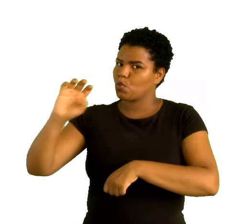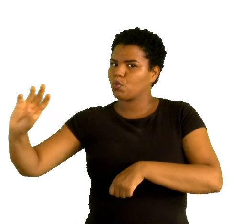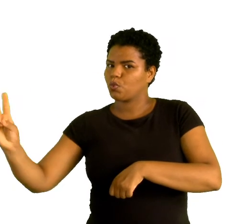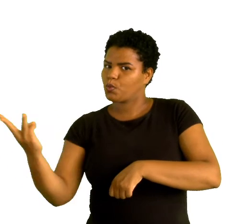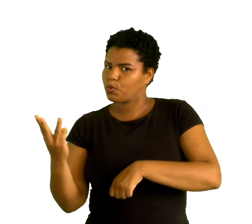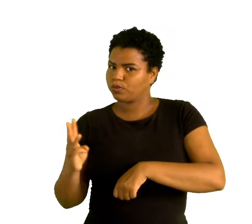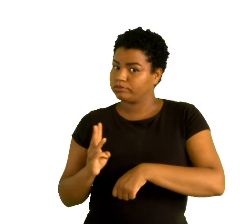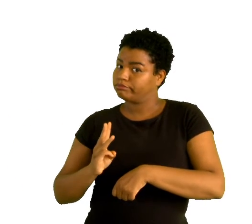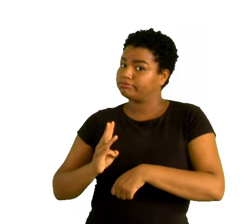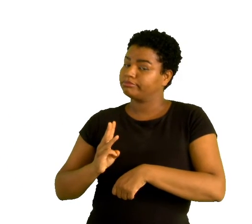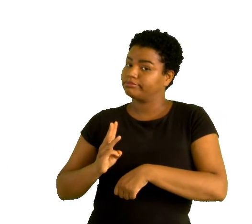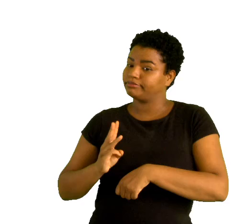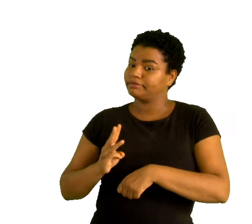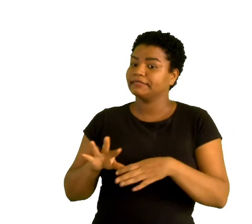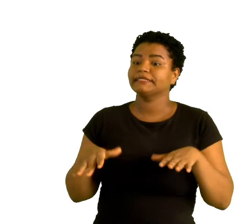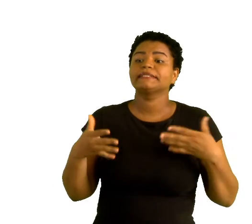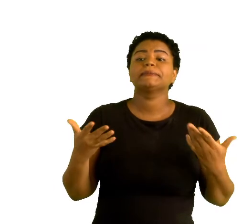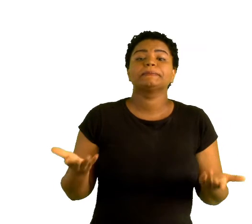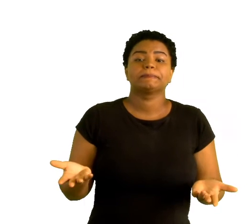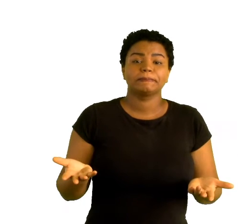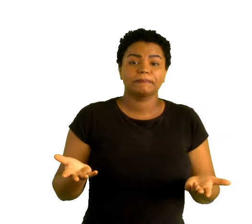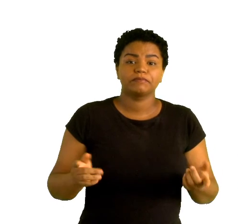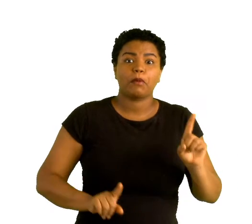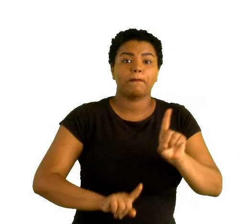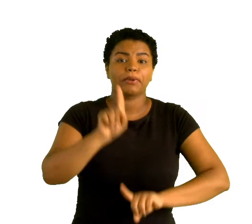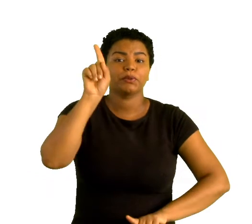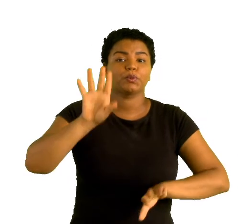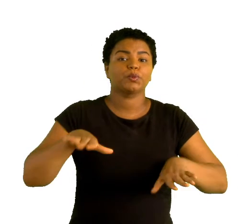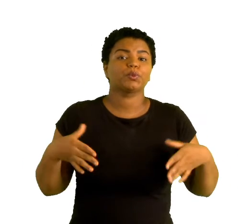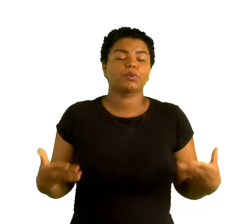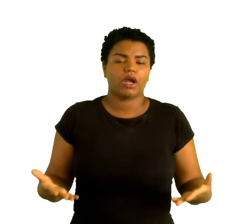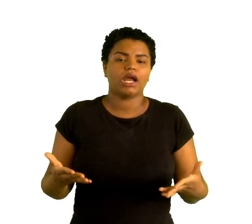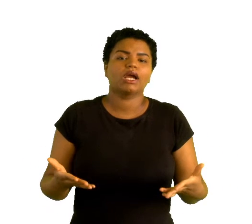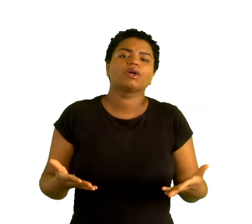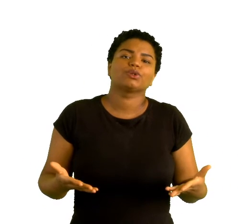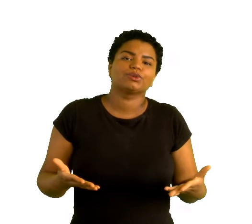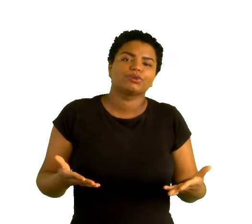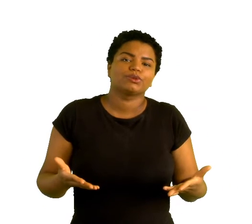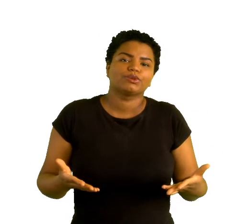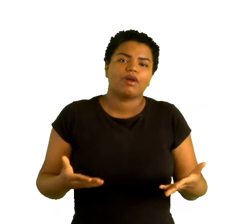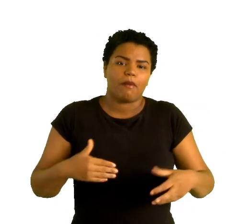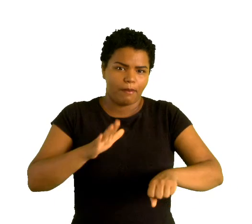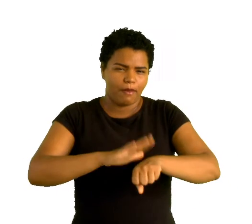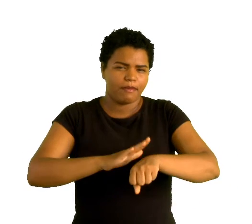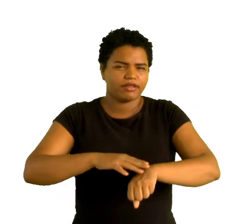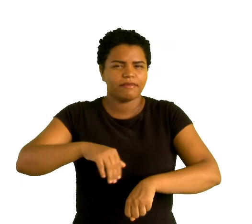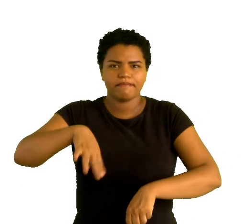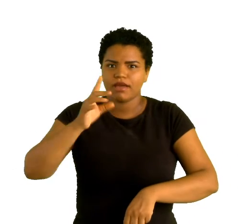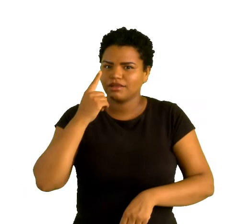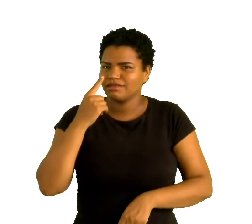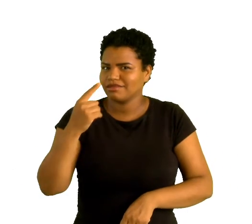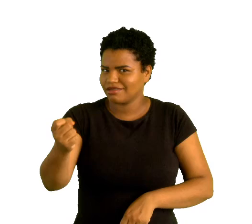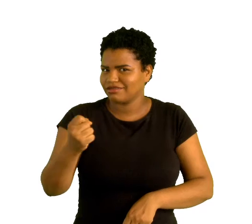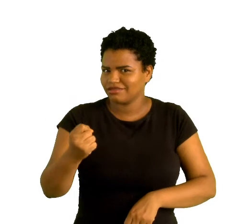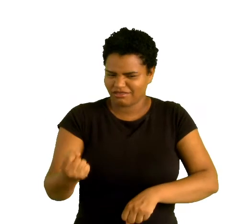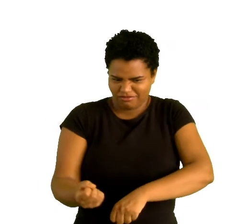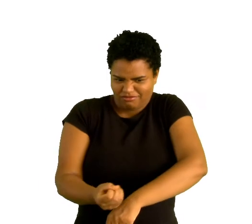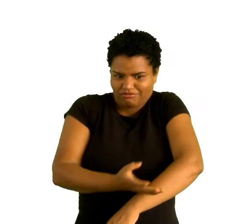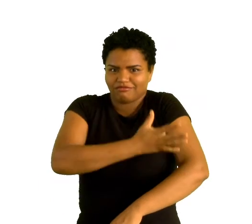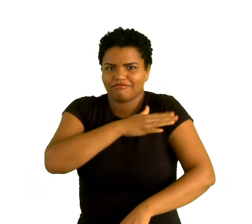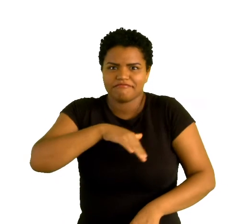aproximam? E aí, qual que é o clímax? Qual é o momento mais interessante da história? Mais